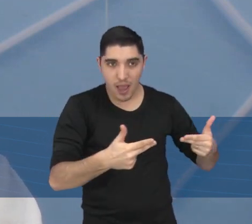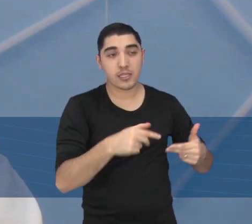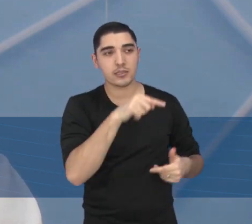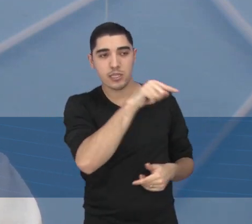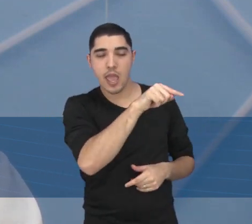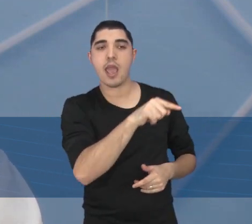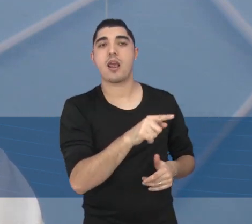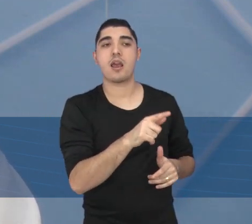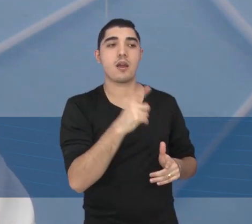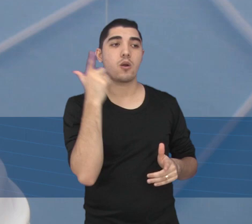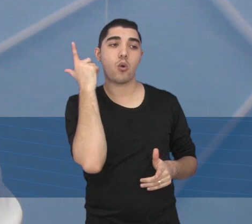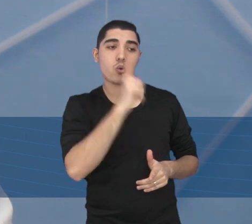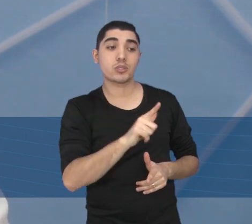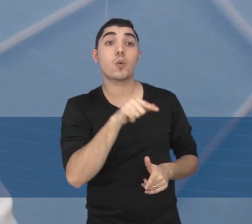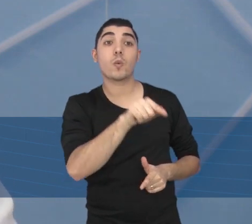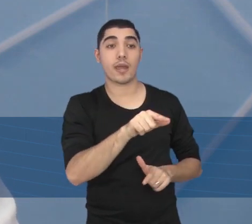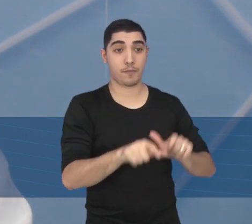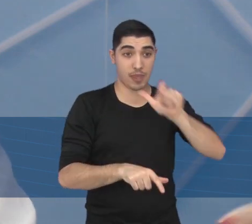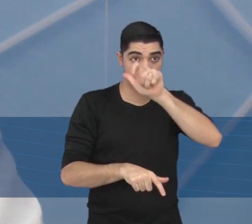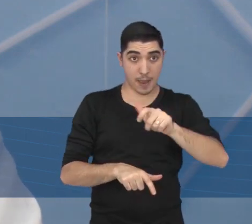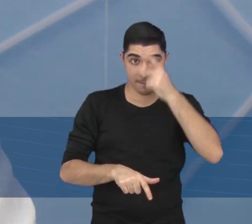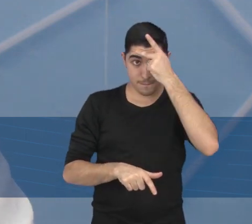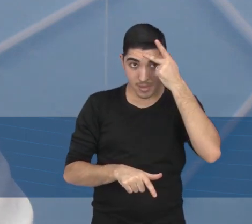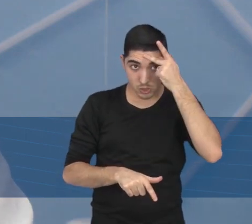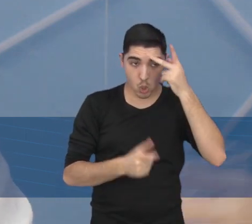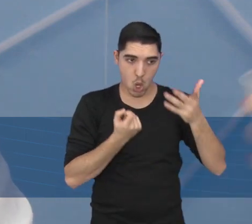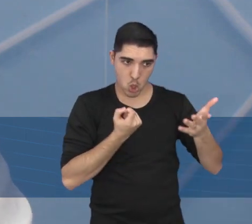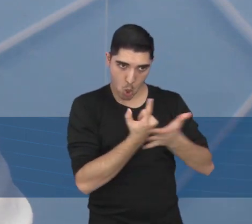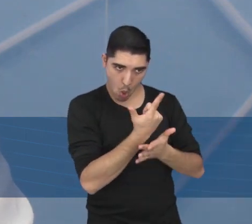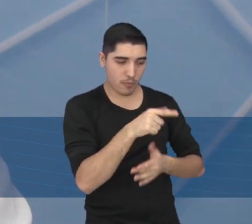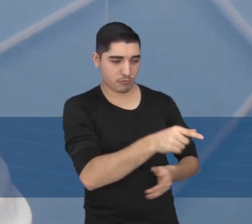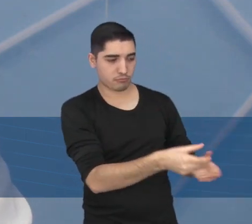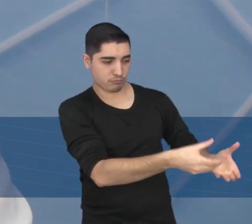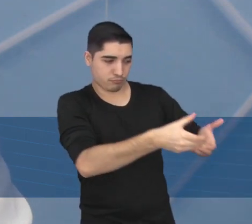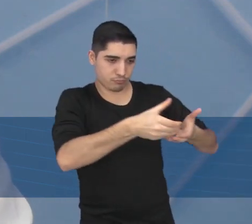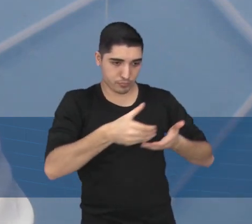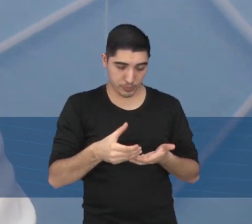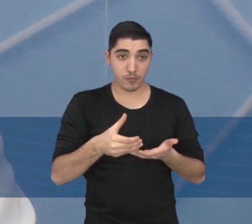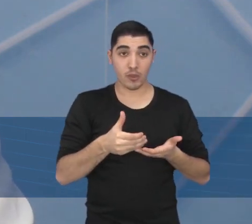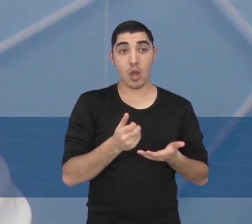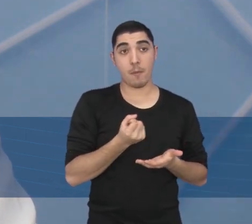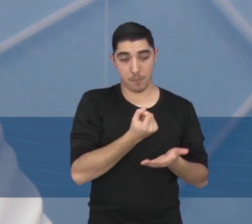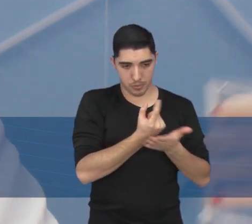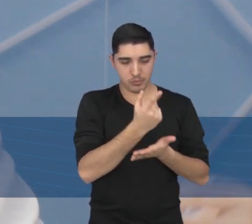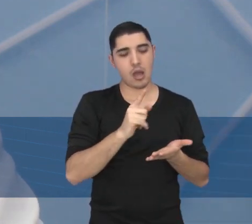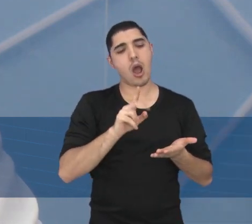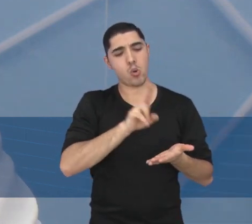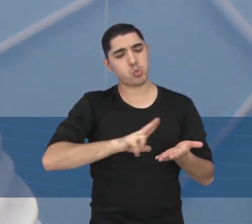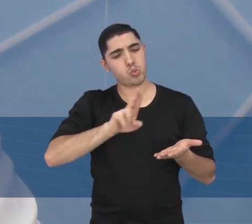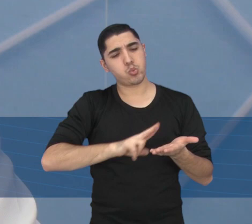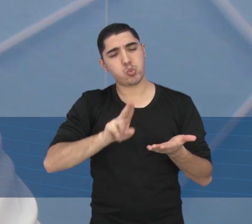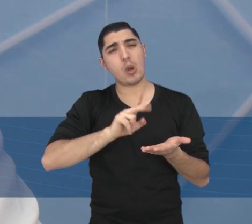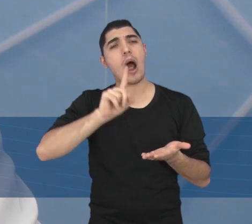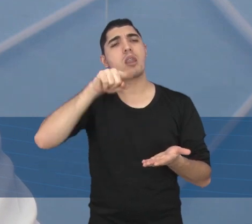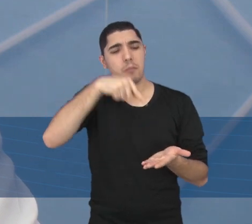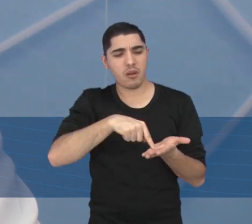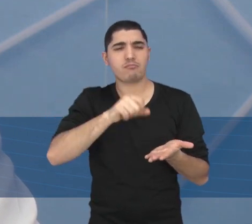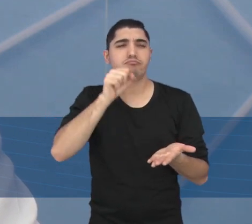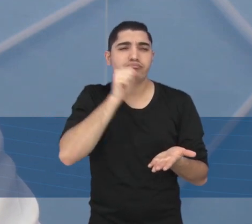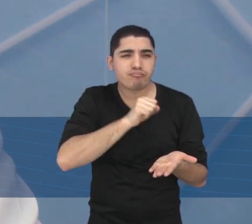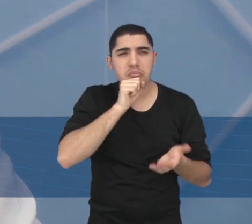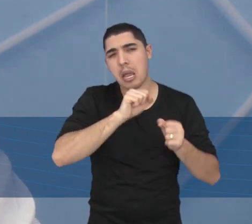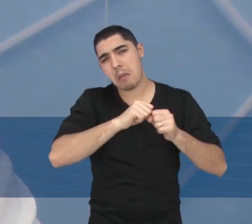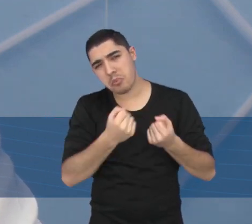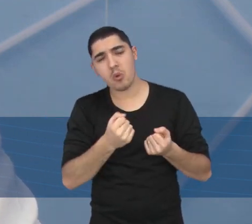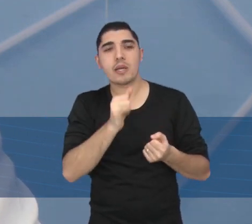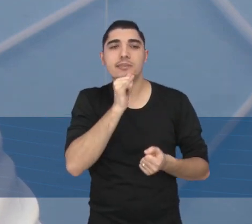de eletrônicos para permitir que os consumidores possam devolver o produto eletrônico usado no final de vida útil dele. Então, se a gente tem em casa